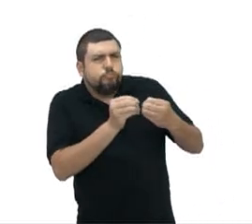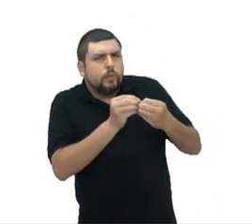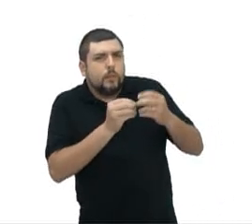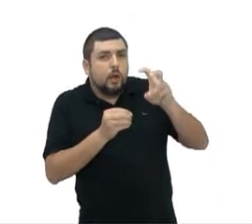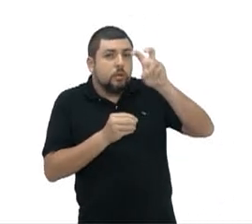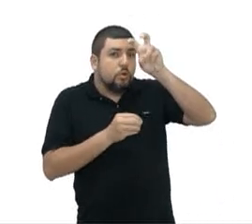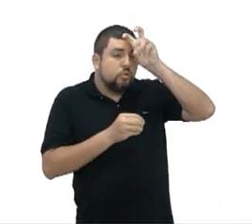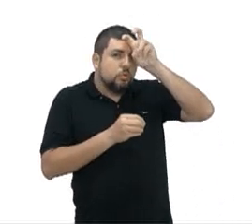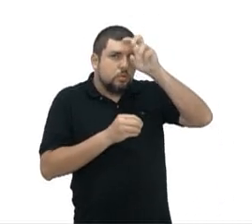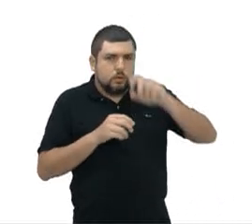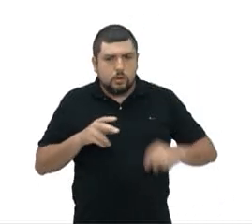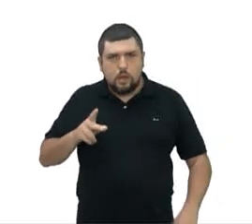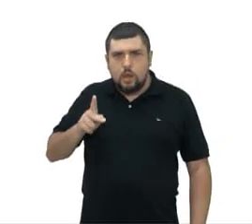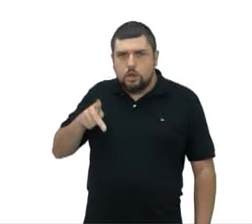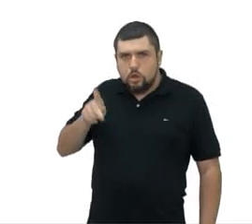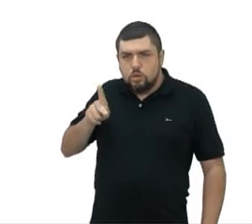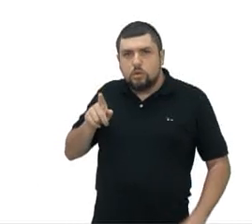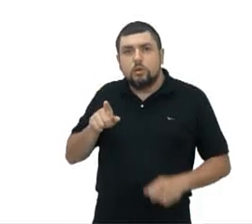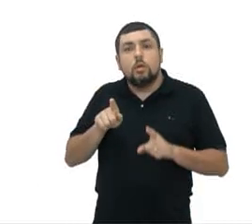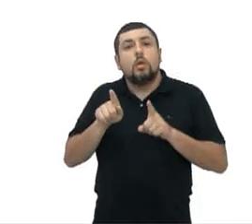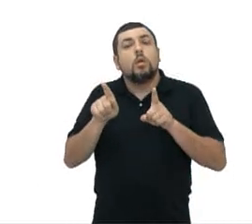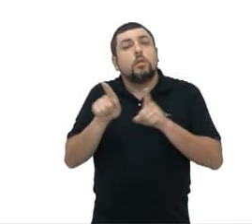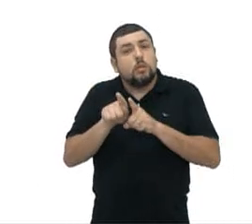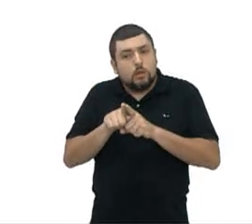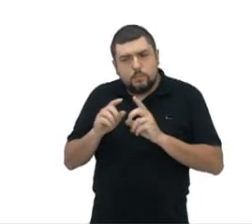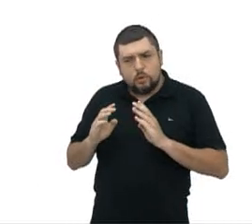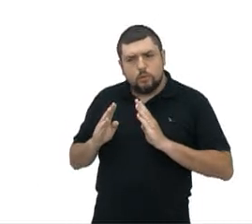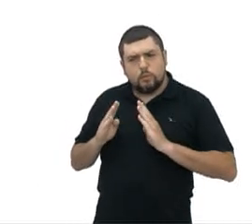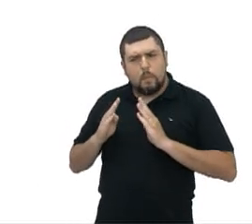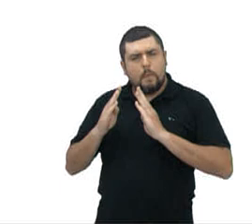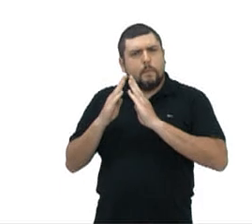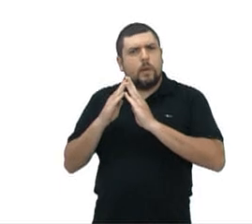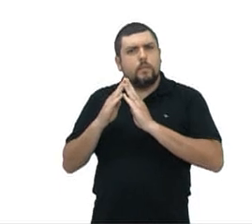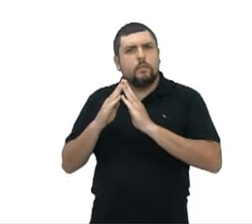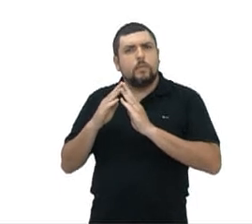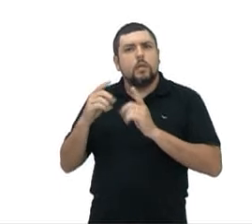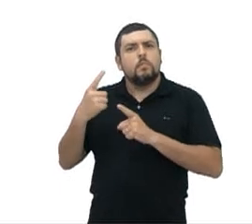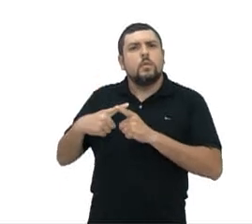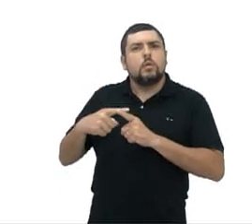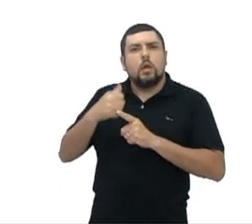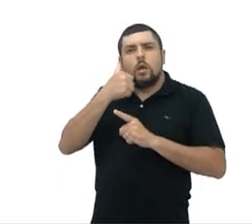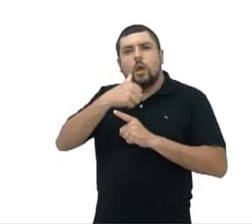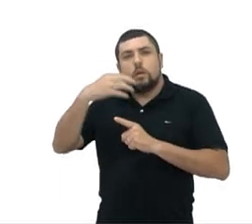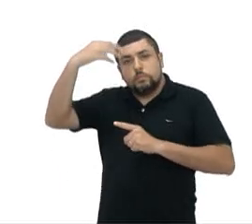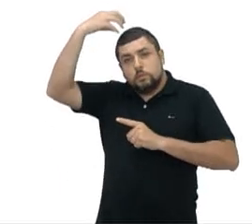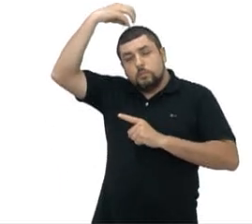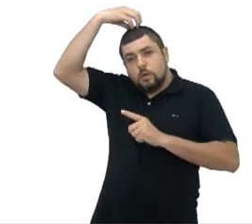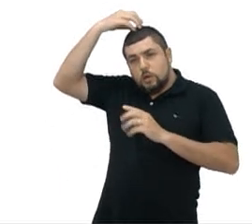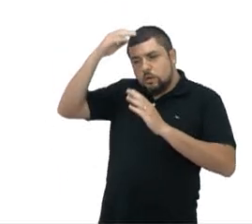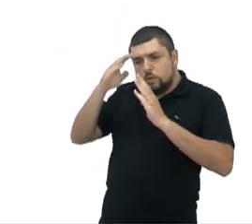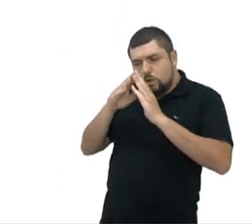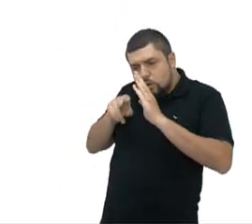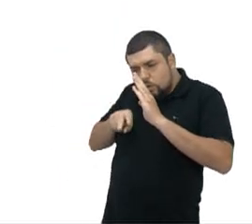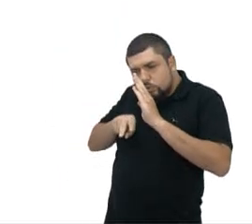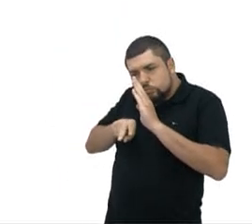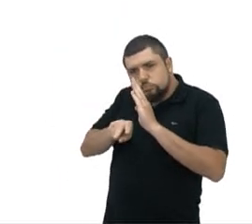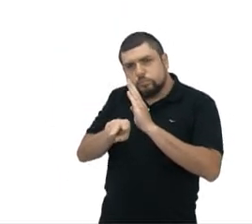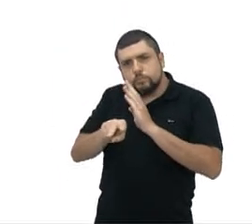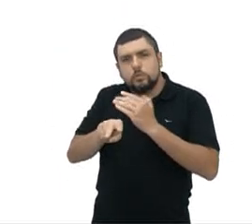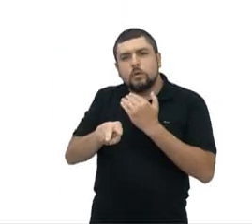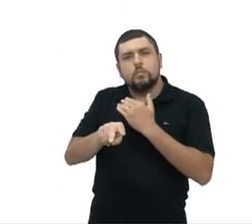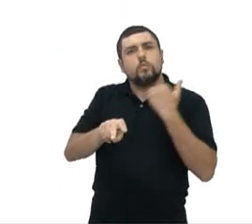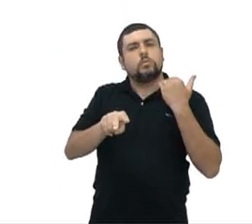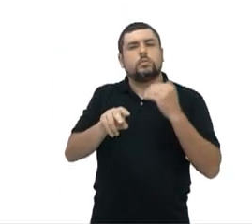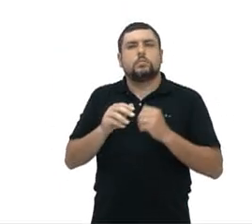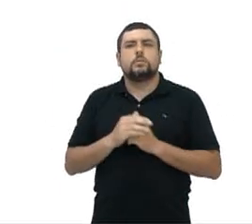Cush também fossem construídas pirâmides para enterrar múmias dos reis das Candaces Cushitas, dos reis, das rainhas,